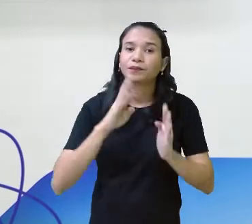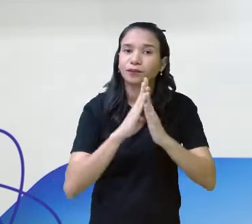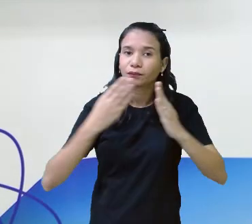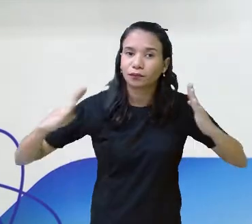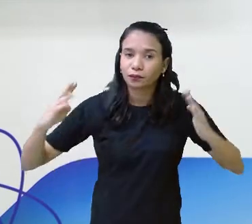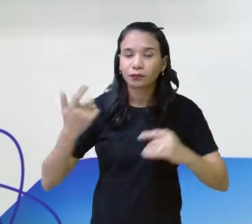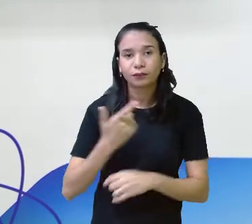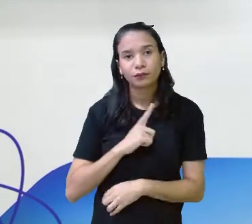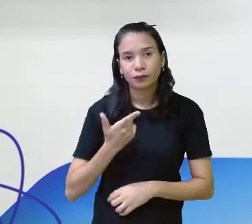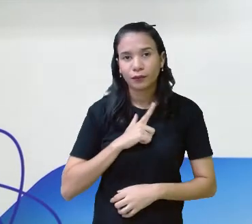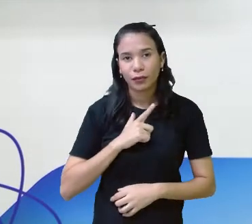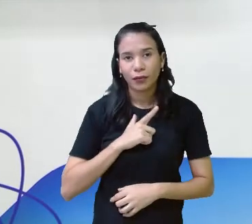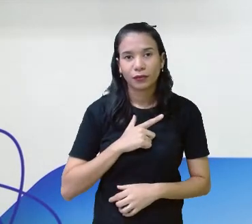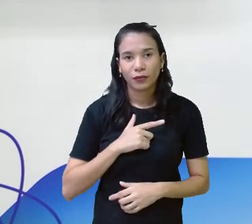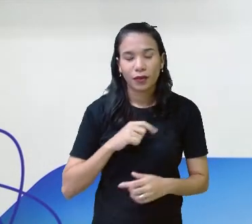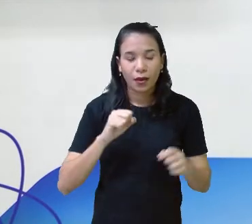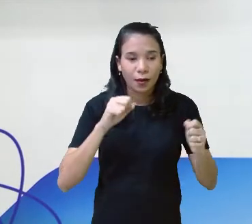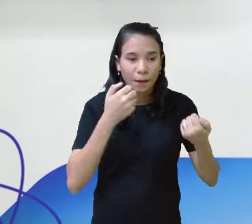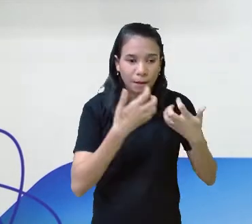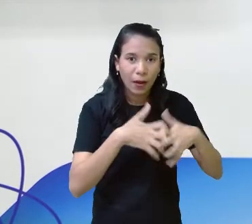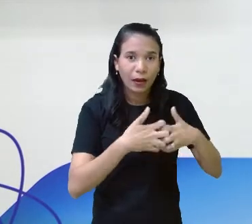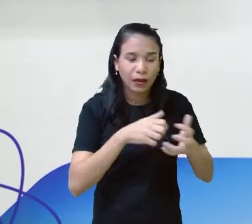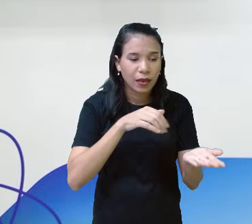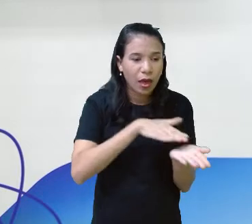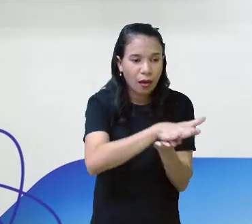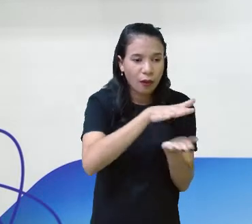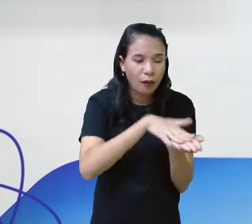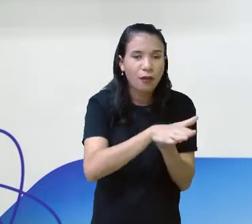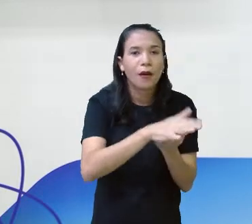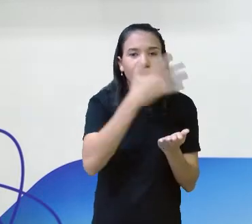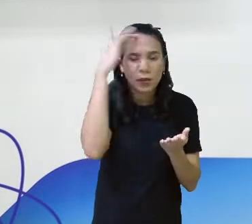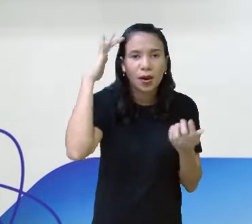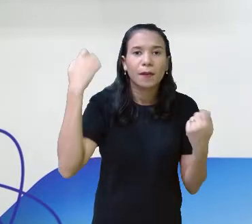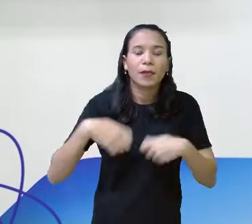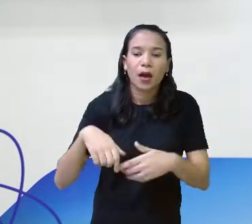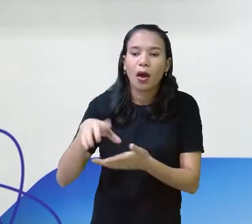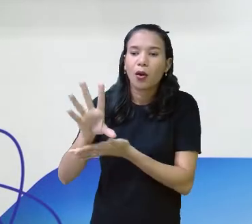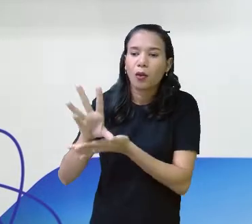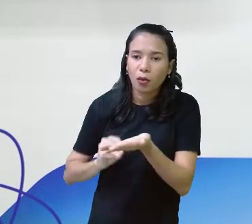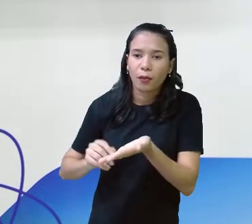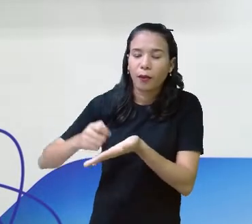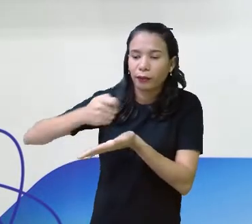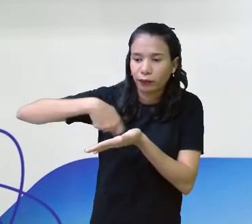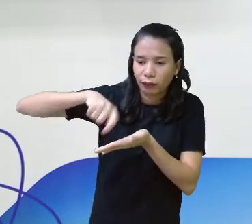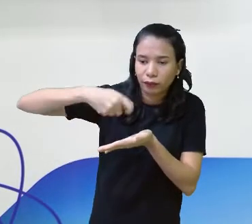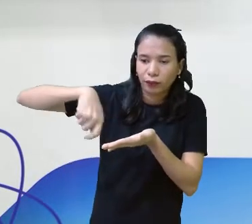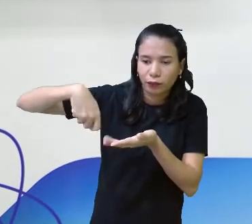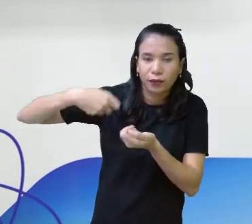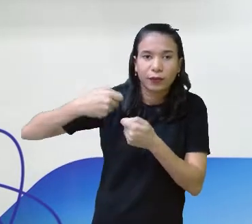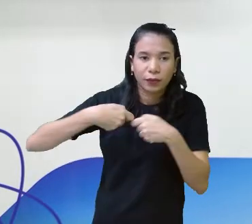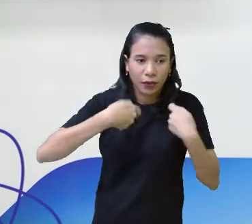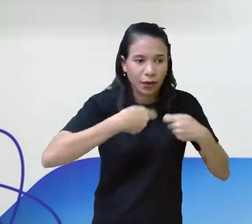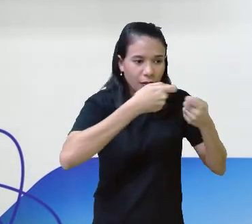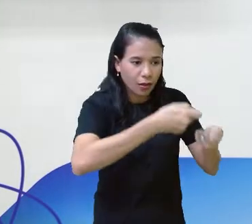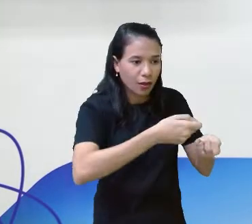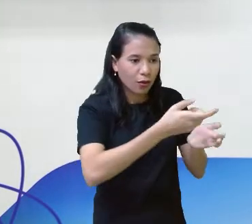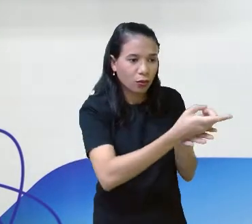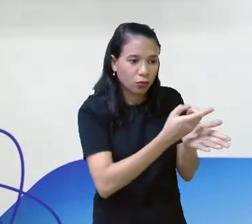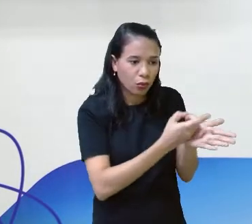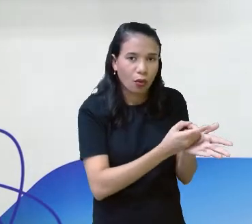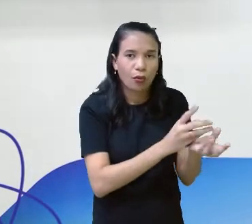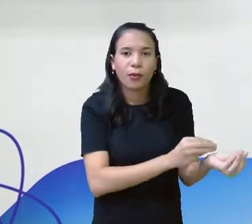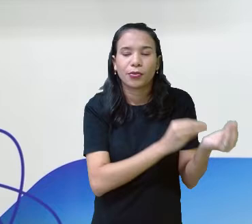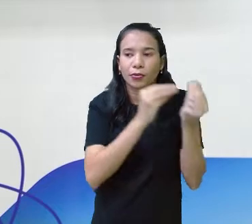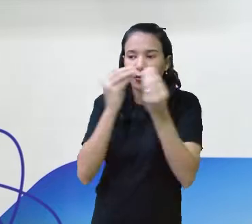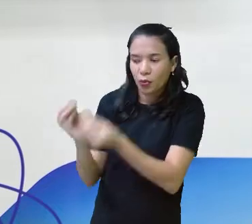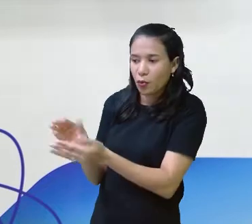ia não tinha máquina de xerox, e quando era muita coisa para você copiar, você tinha que deixar um documento seu lá para sair com